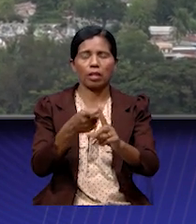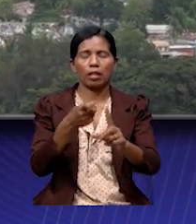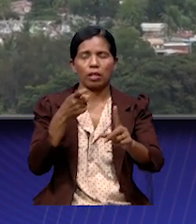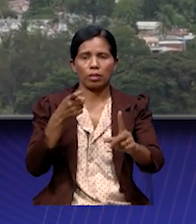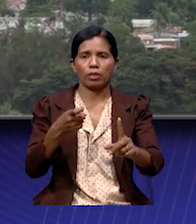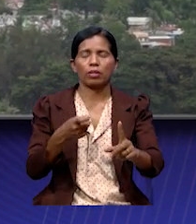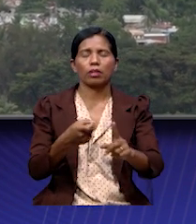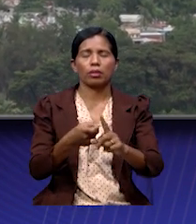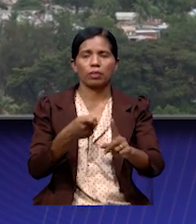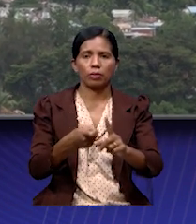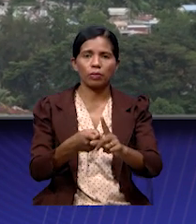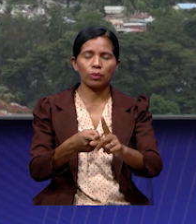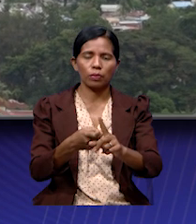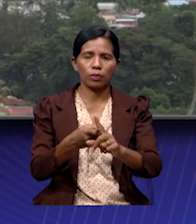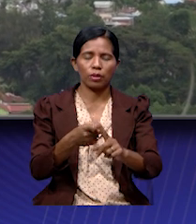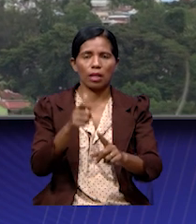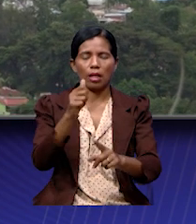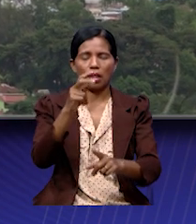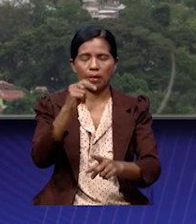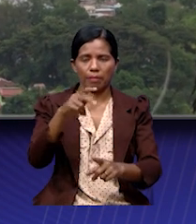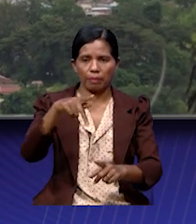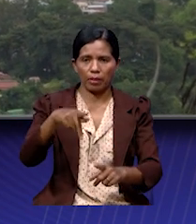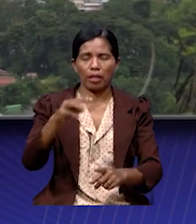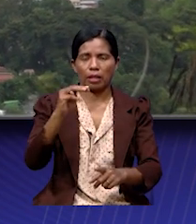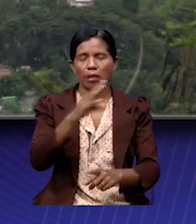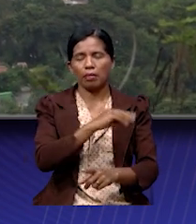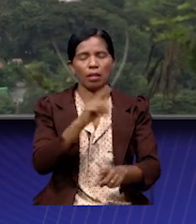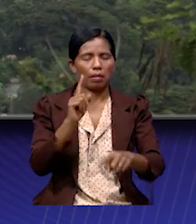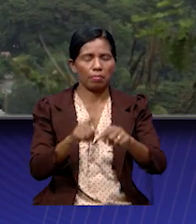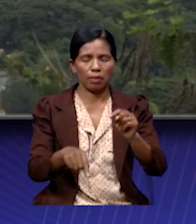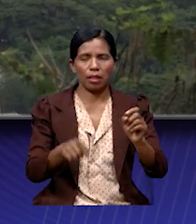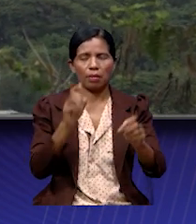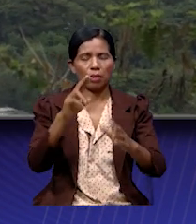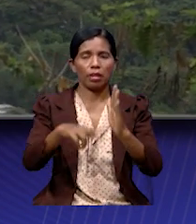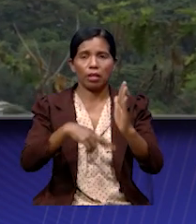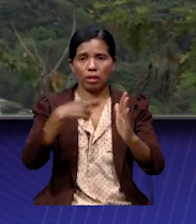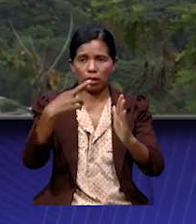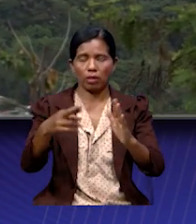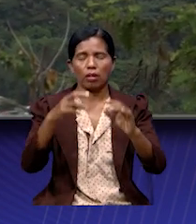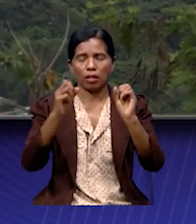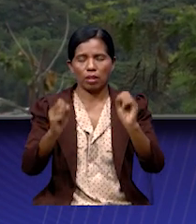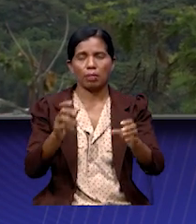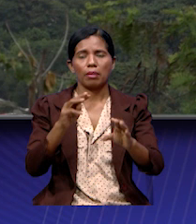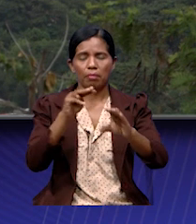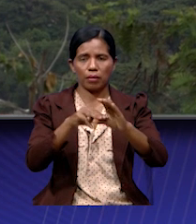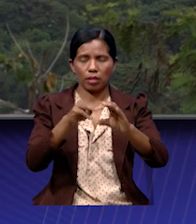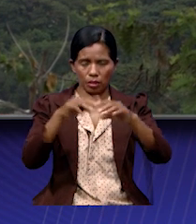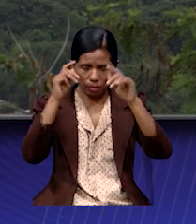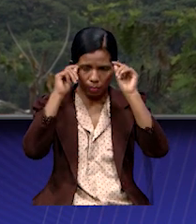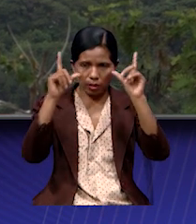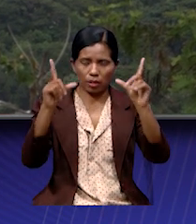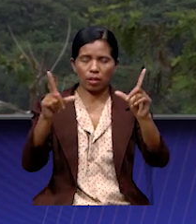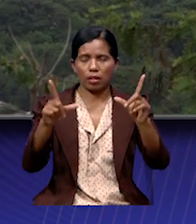Autoridade Nacional Petróleo no Minerais, la bela regula folin combustível ne pesae, tam Timor-Leste